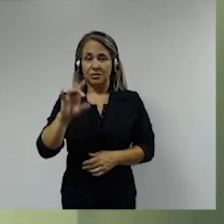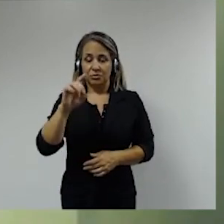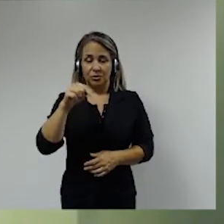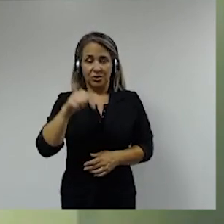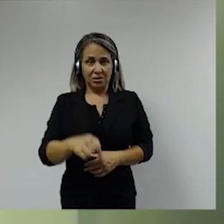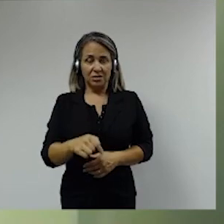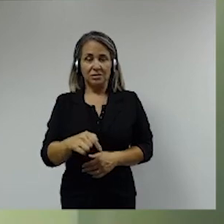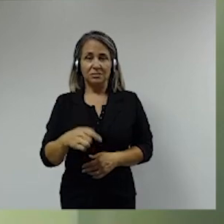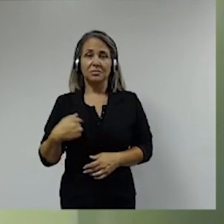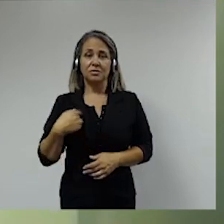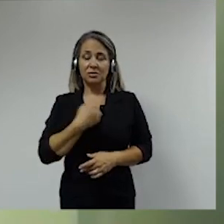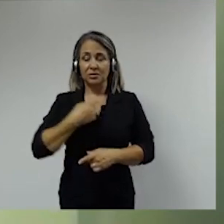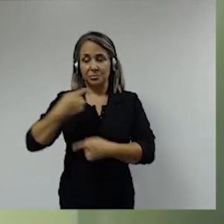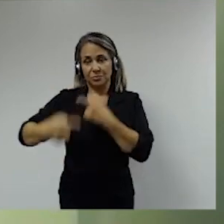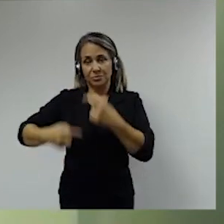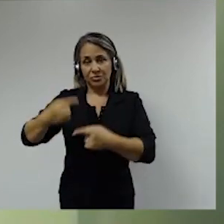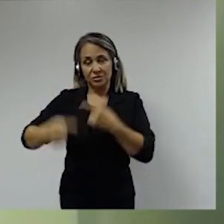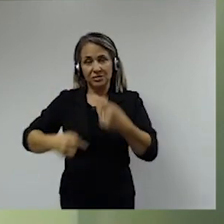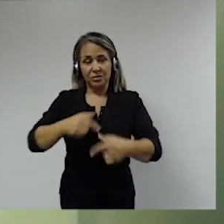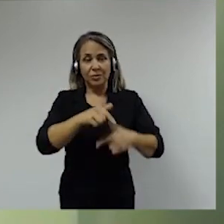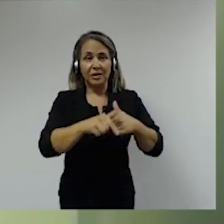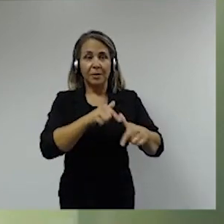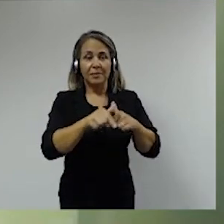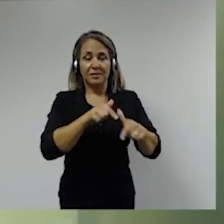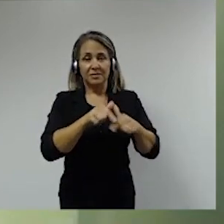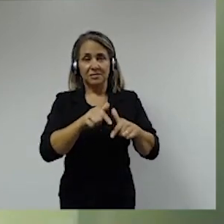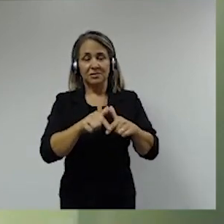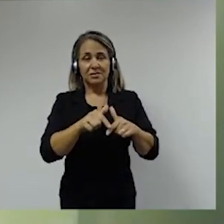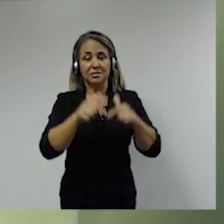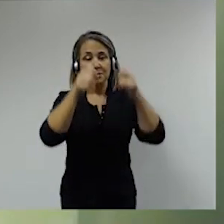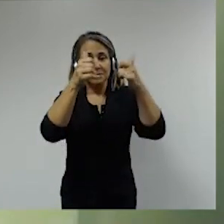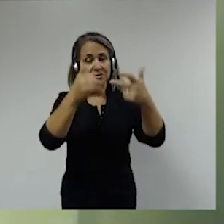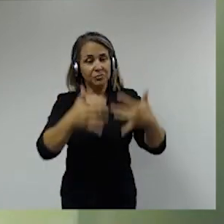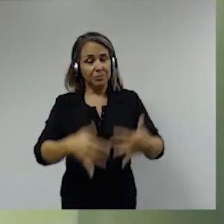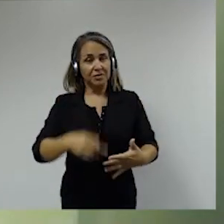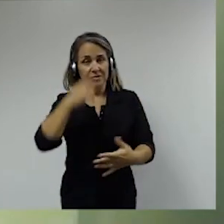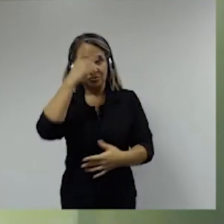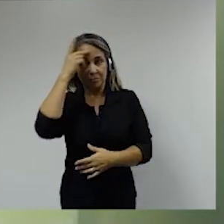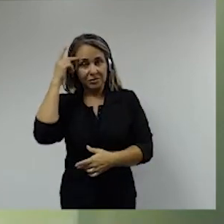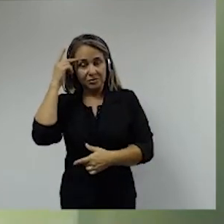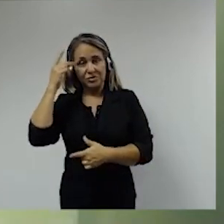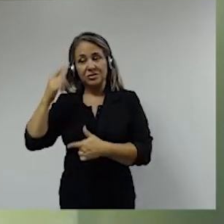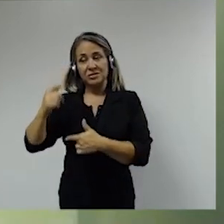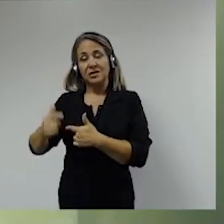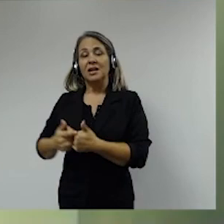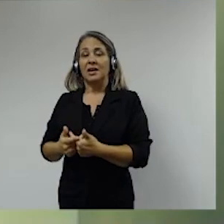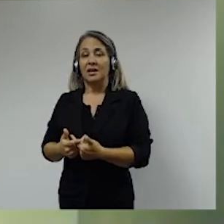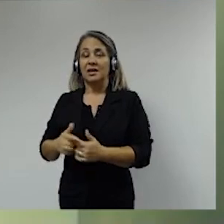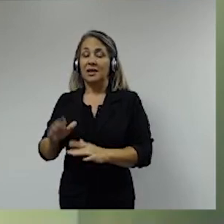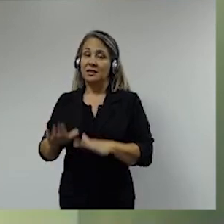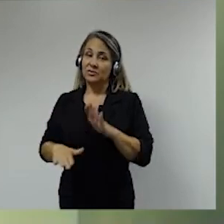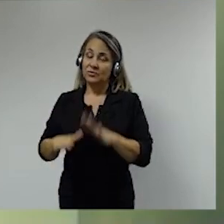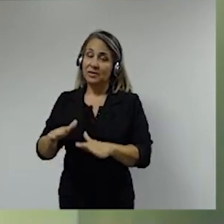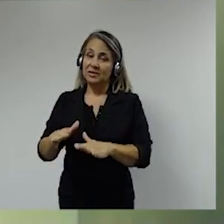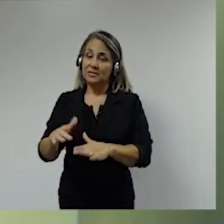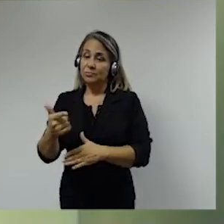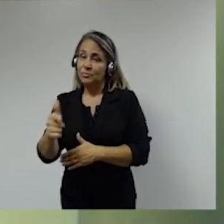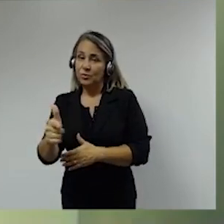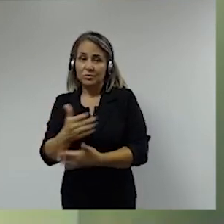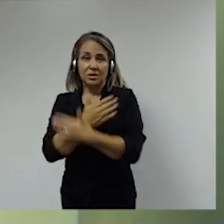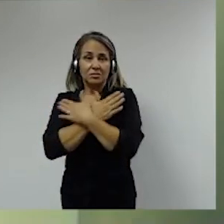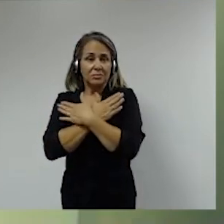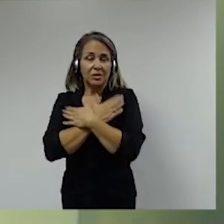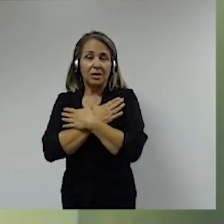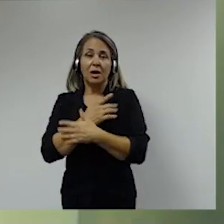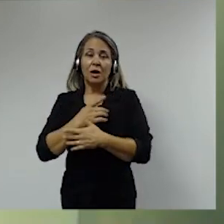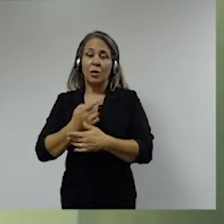nós estamos numa discussão trabalhista, nós estamos falando de pessoas, na maioria das vezes, desempregadas, com